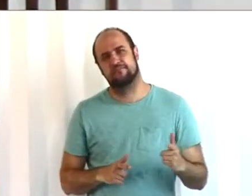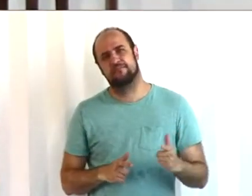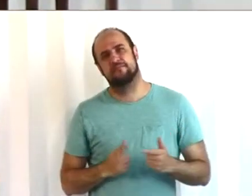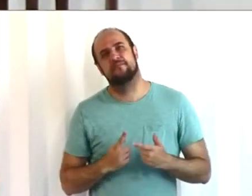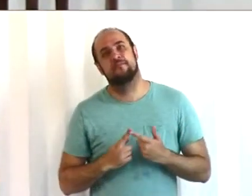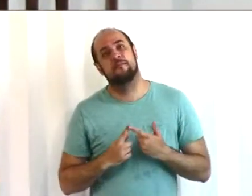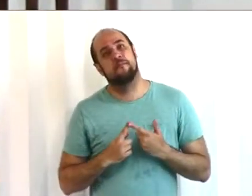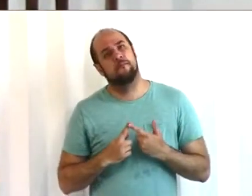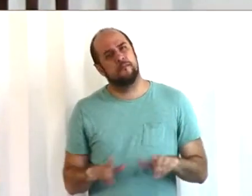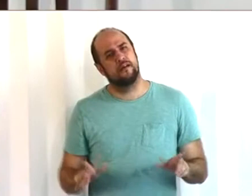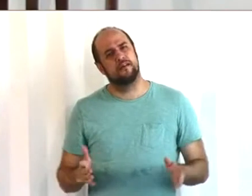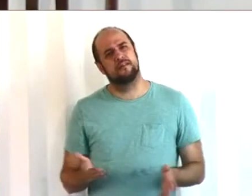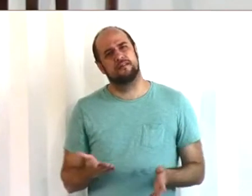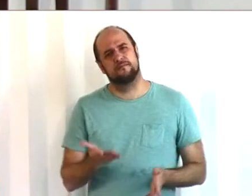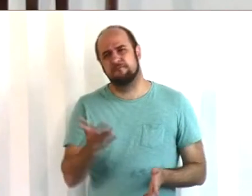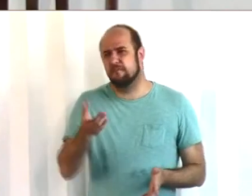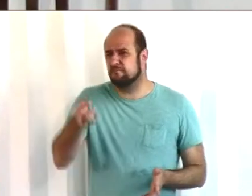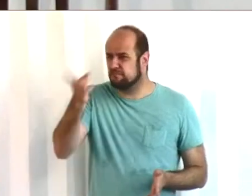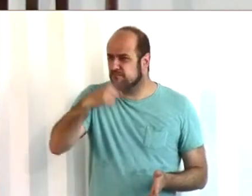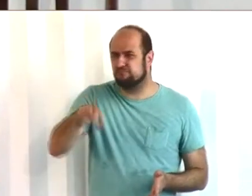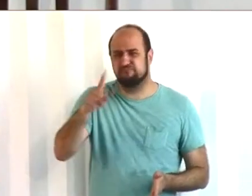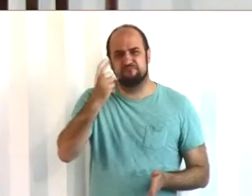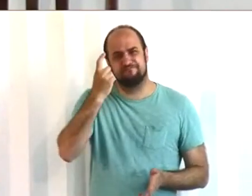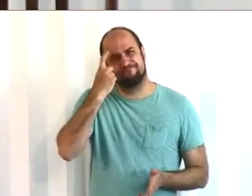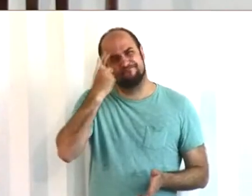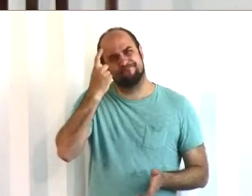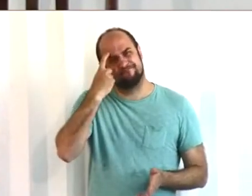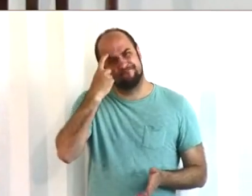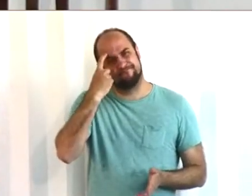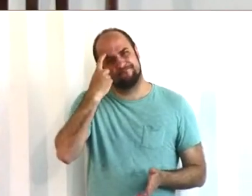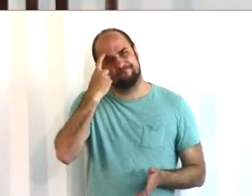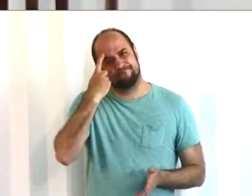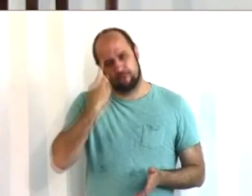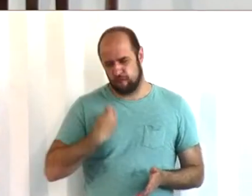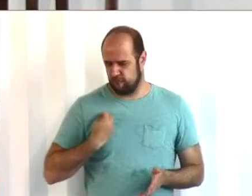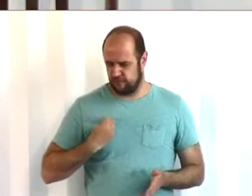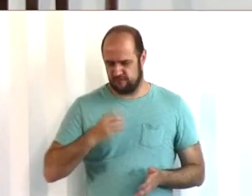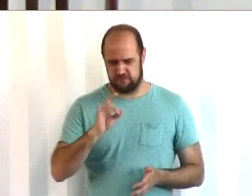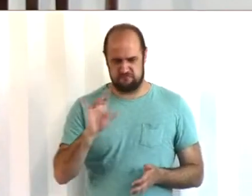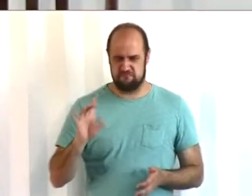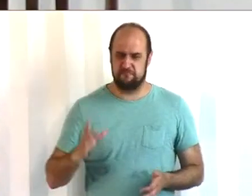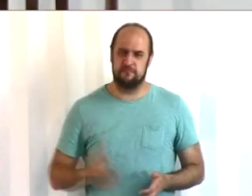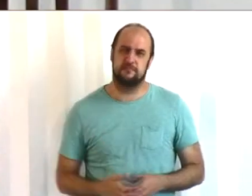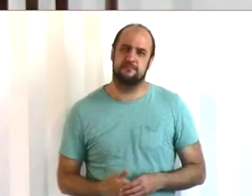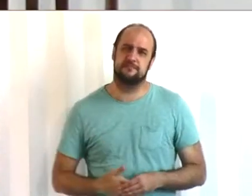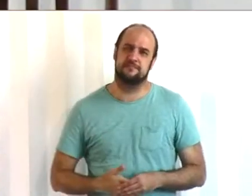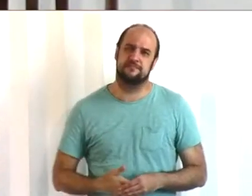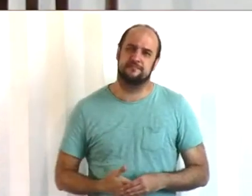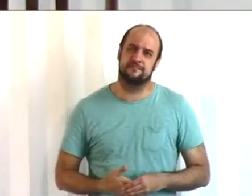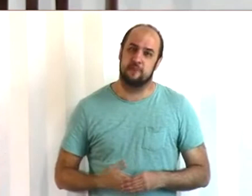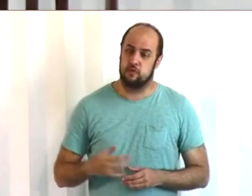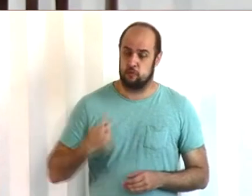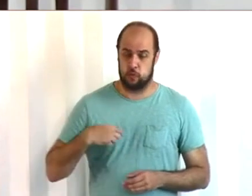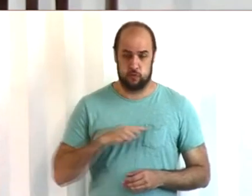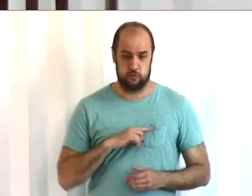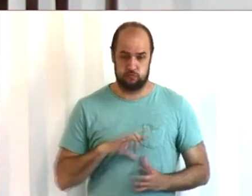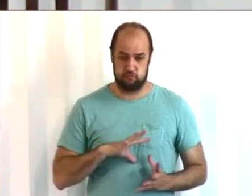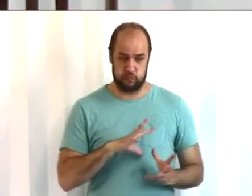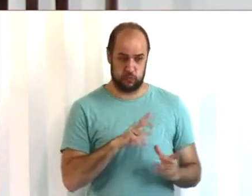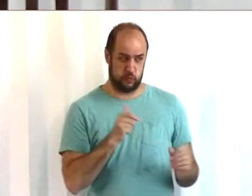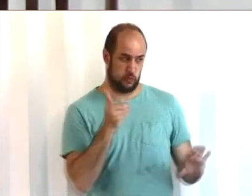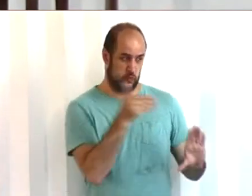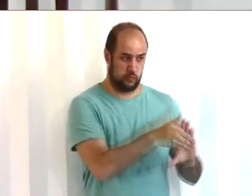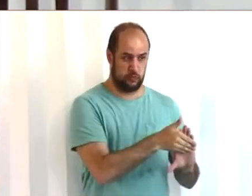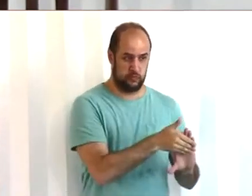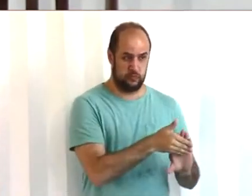muito que essa palavra trouxesse uma reflexão a nós. Nós não somos o mundo e nós não